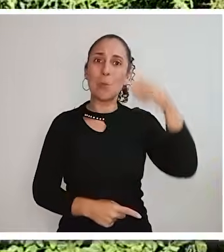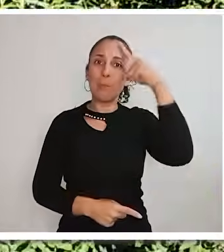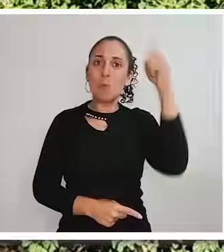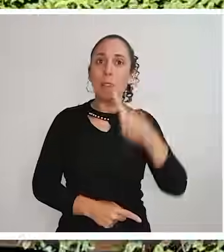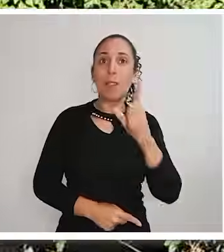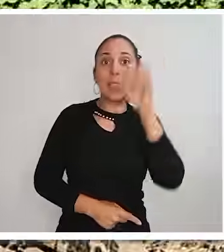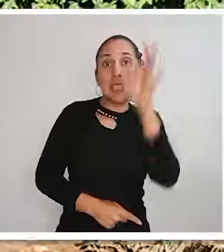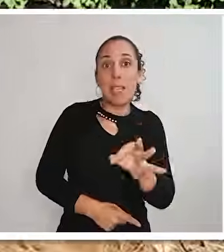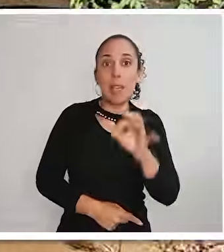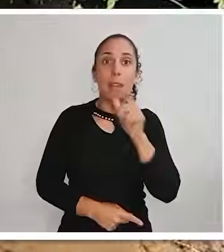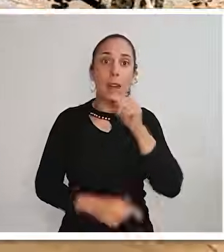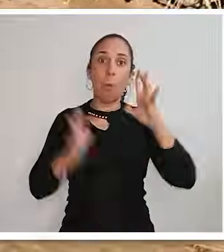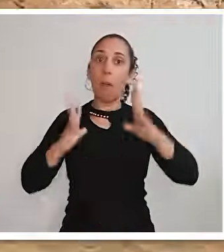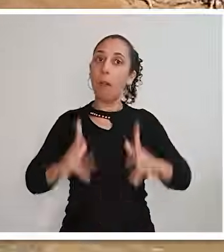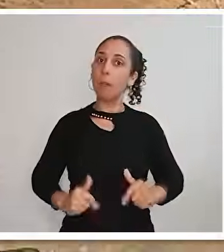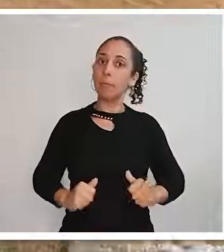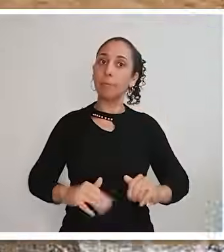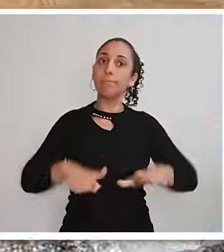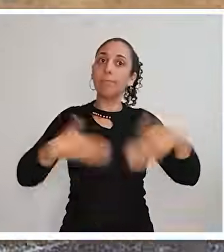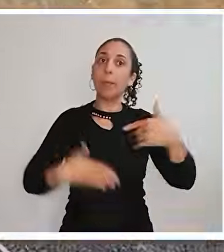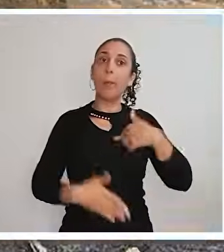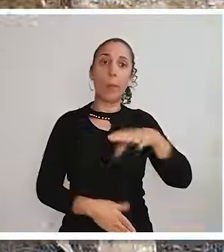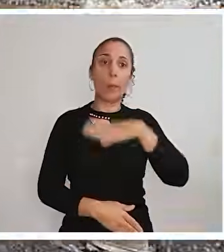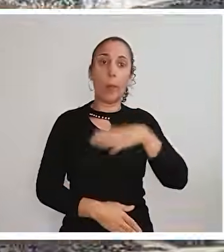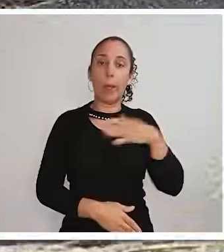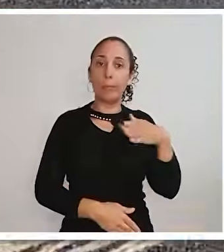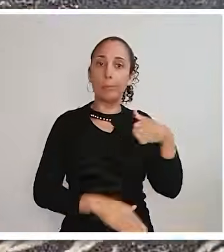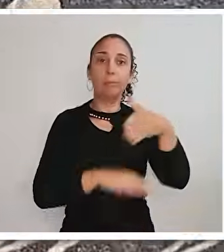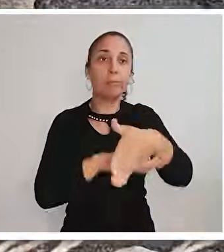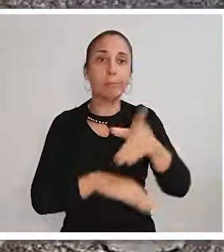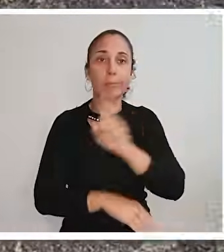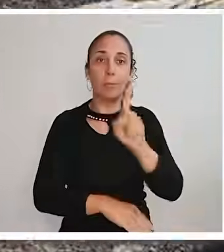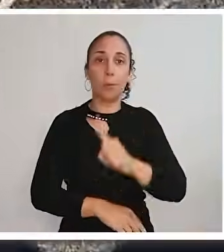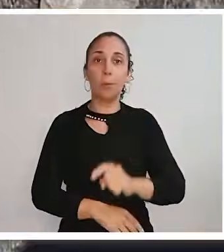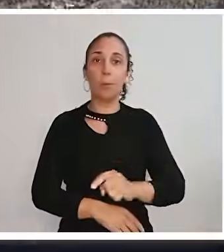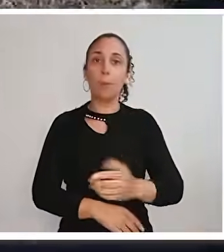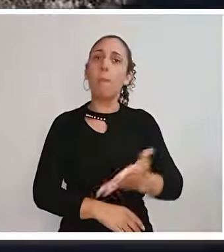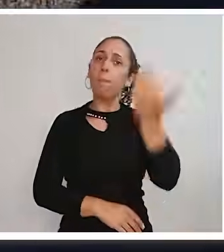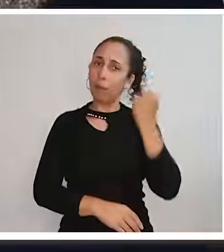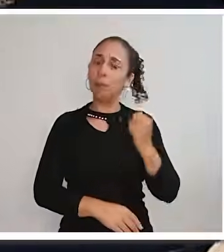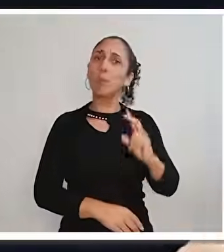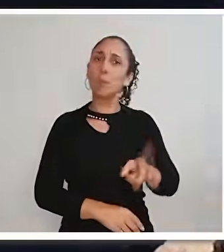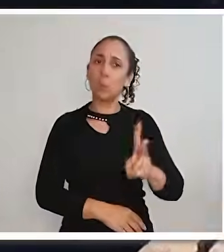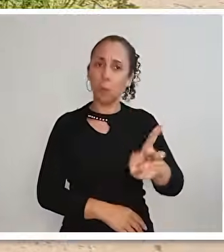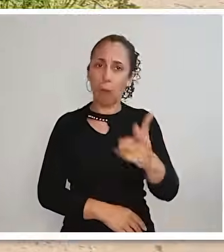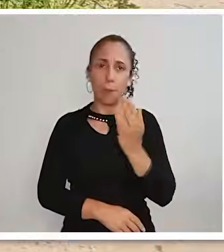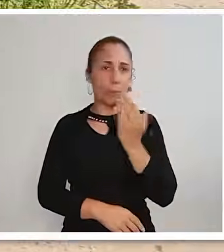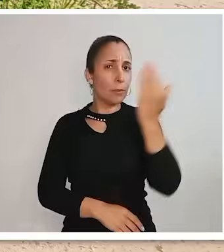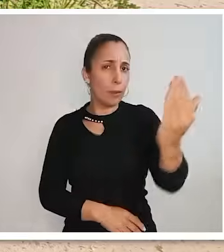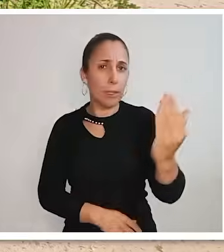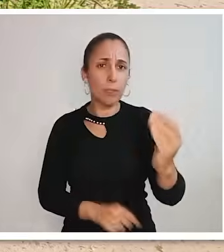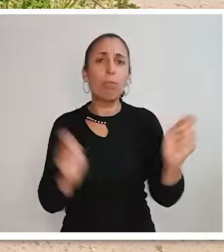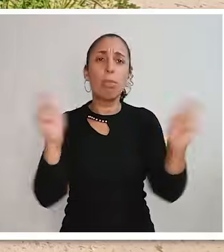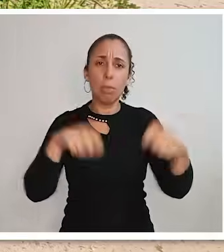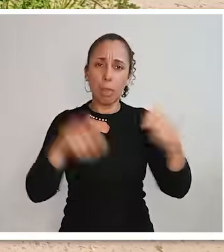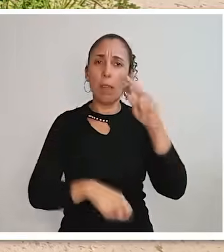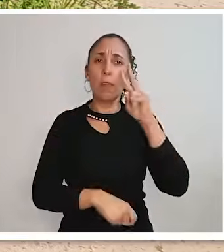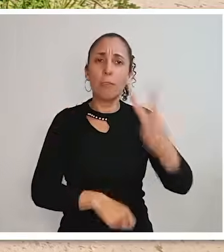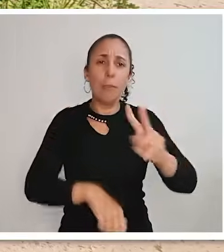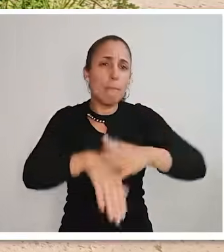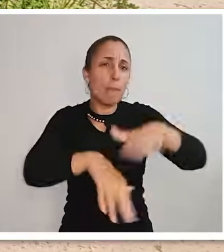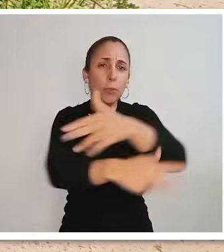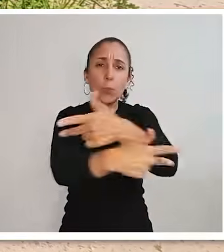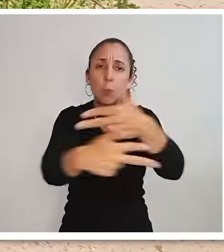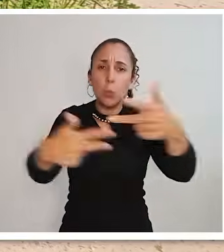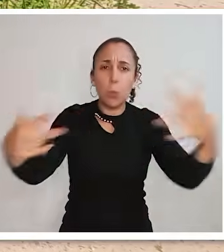tenho certeza, é melhor não, né? Bom, de qualquer forma, nós vamos conseguir o nosso percurso. Certamente ali para frente vai ter algum outro ponto